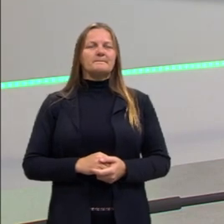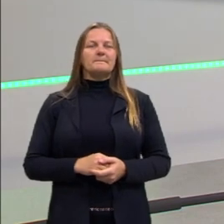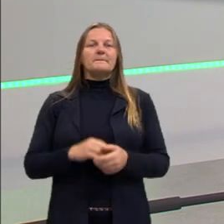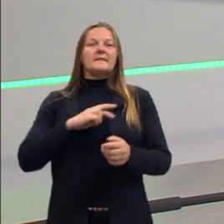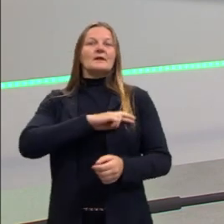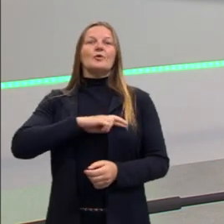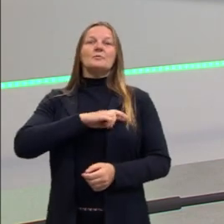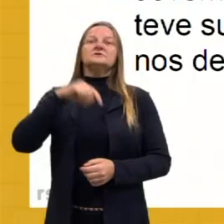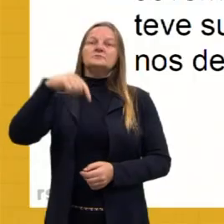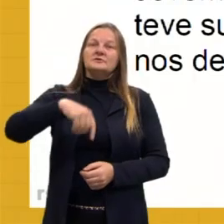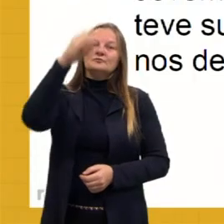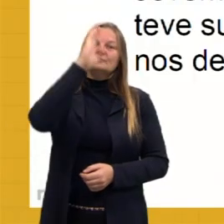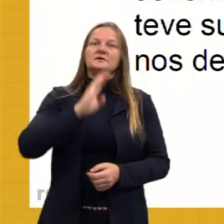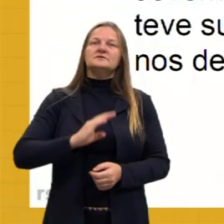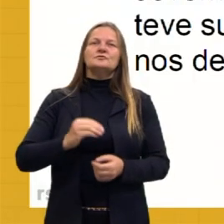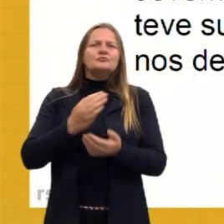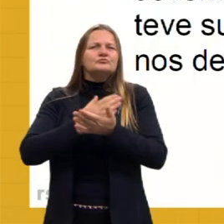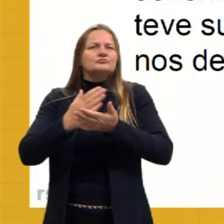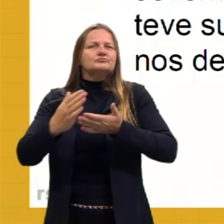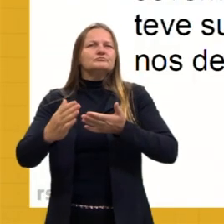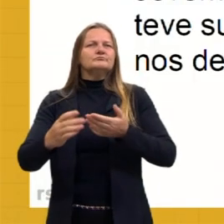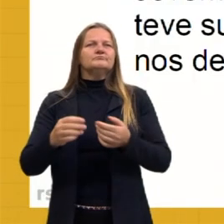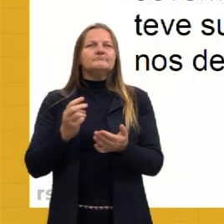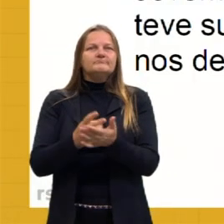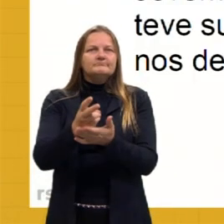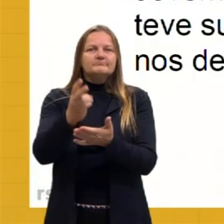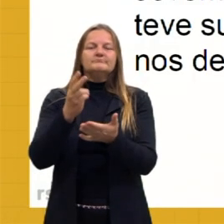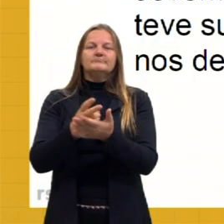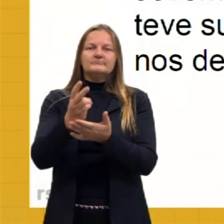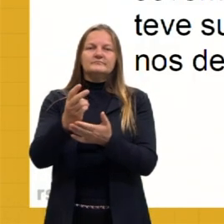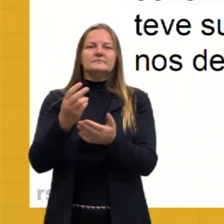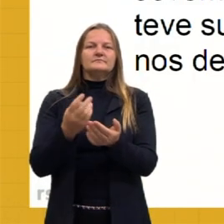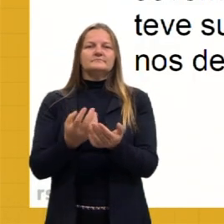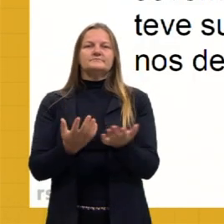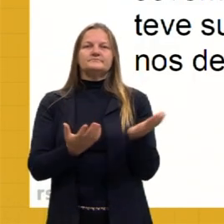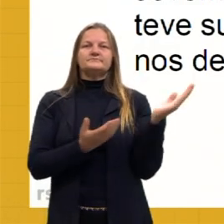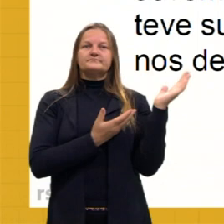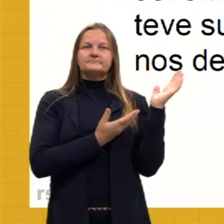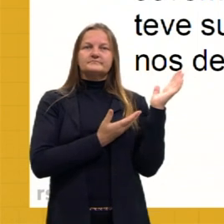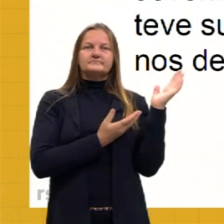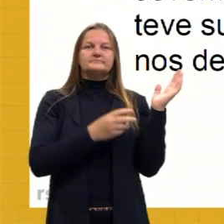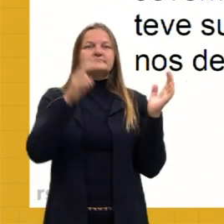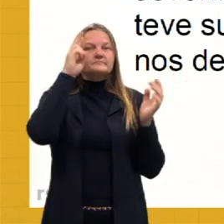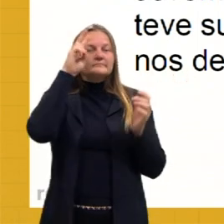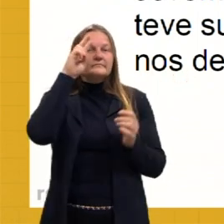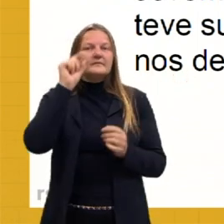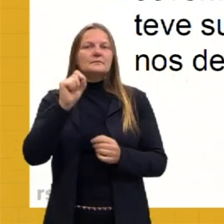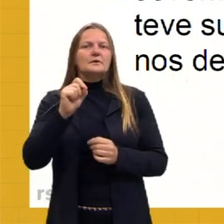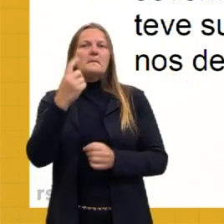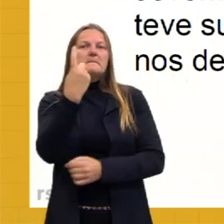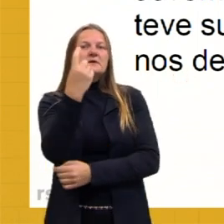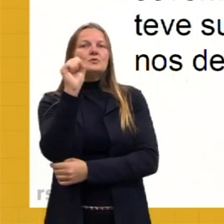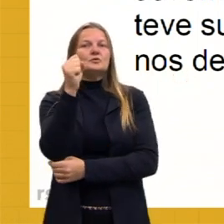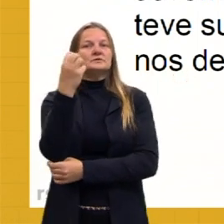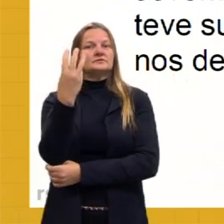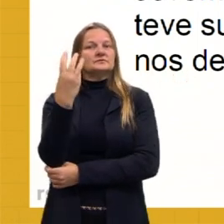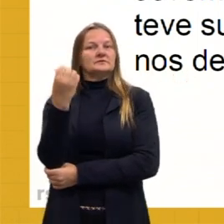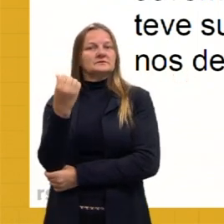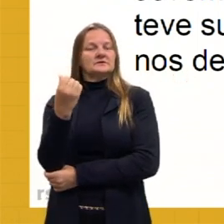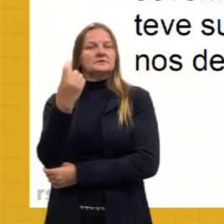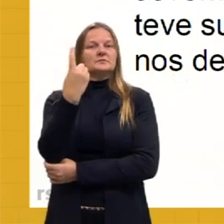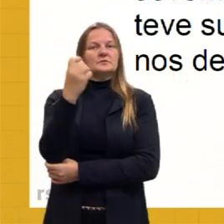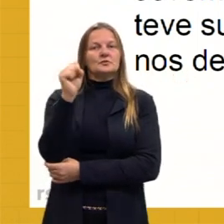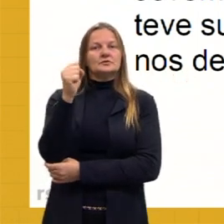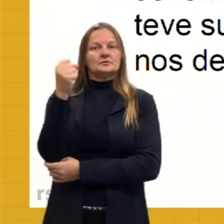romantismo no Brasil né então estamos dando continuidade essa aula lembrando né 1836